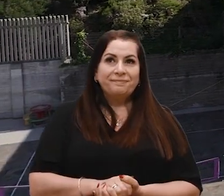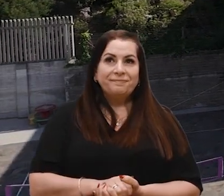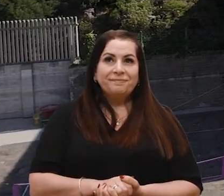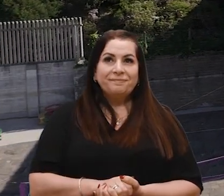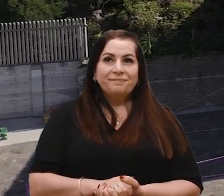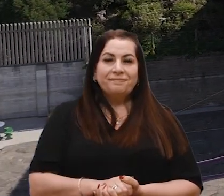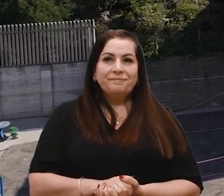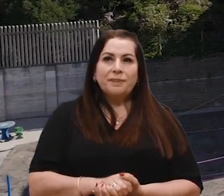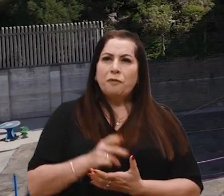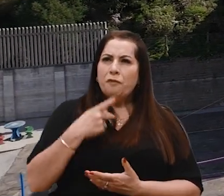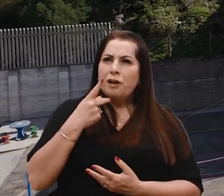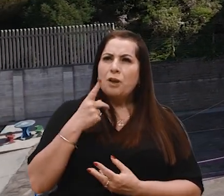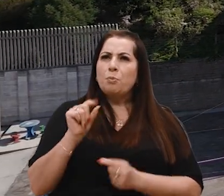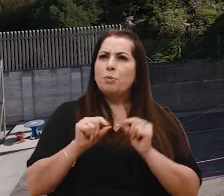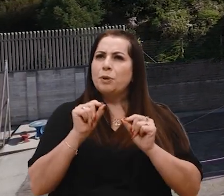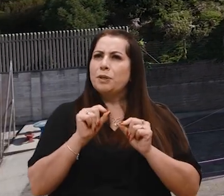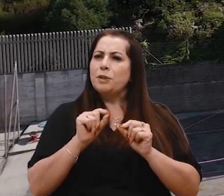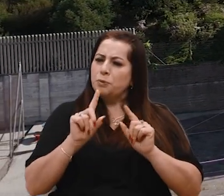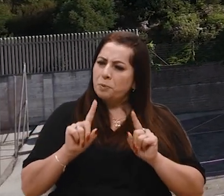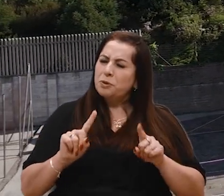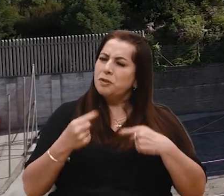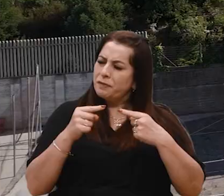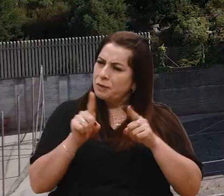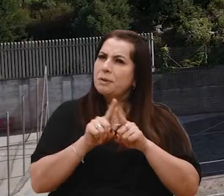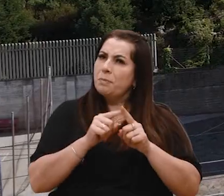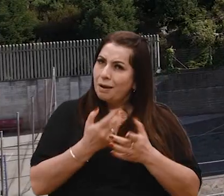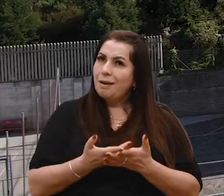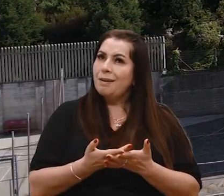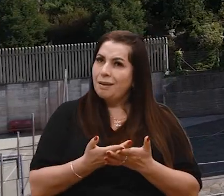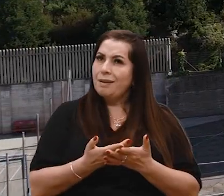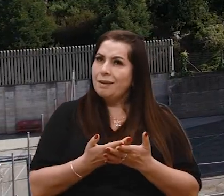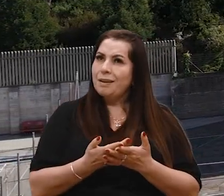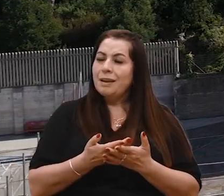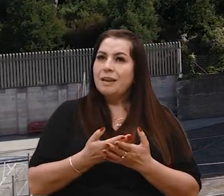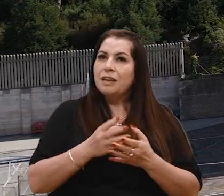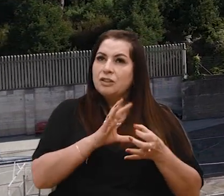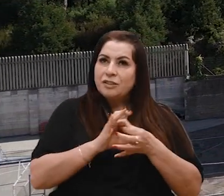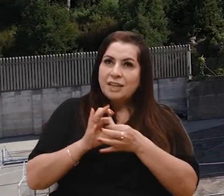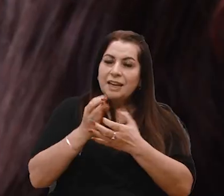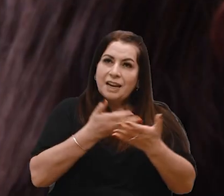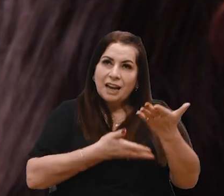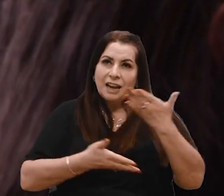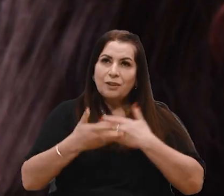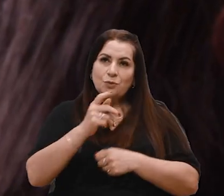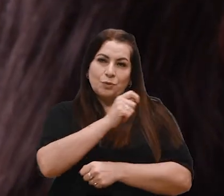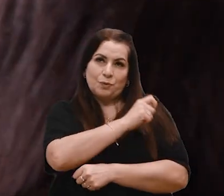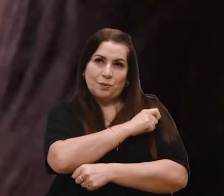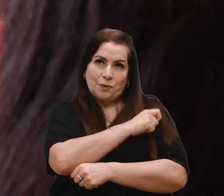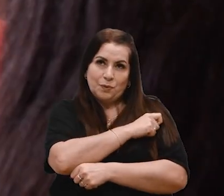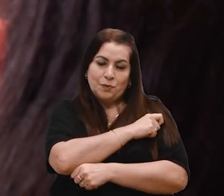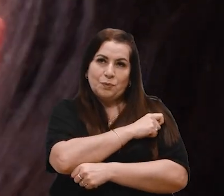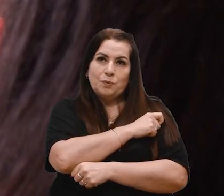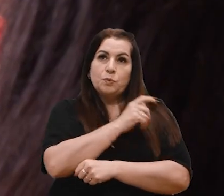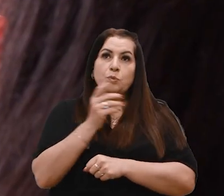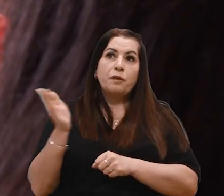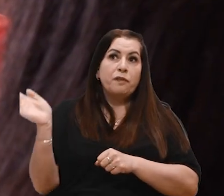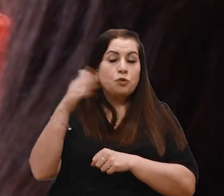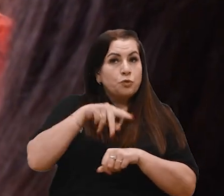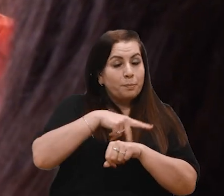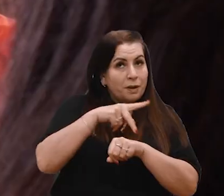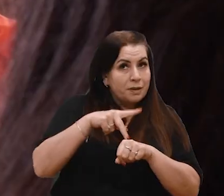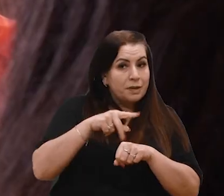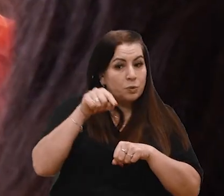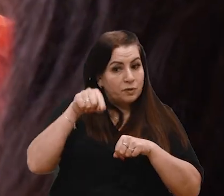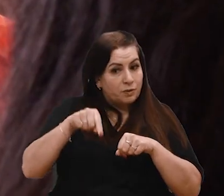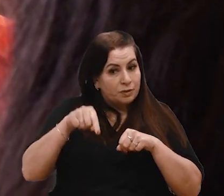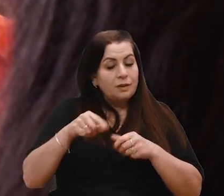pergunta? Vamos falar um pouquinho sobre esse desafio também de integrar todos esses estudantes, os